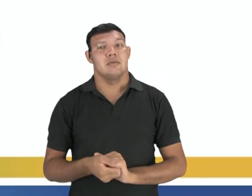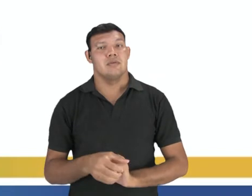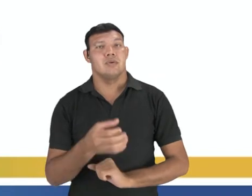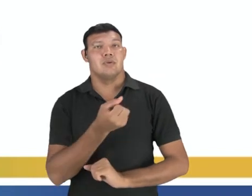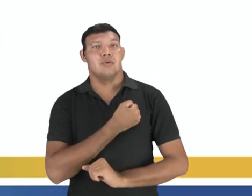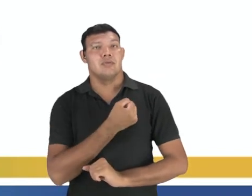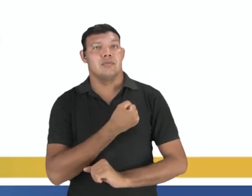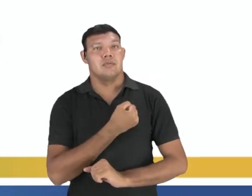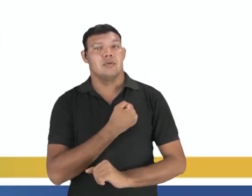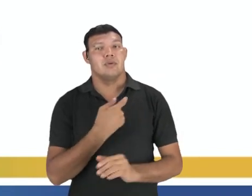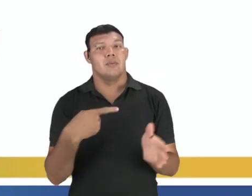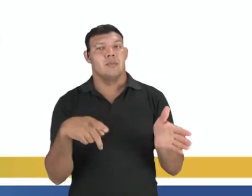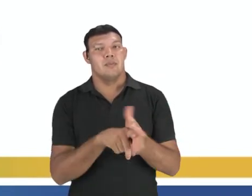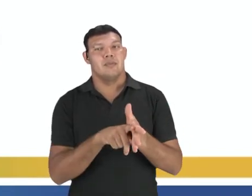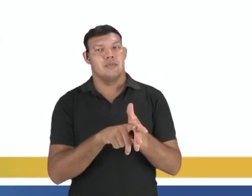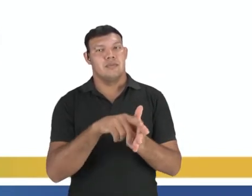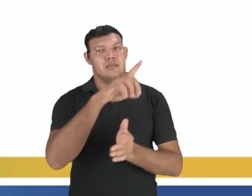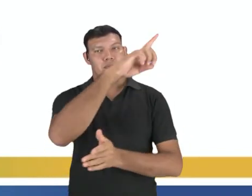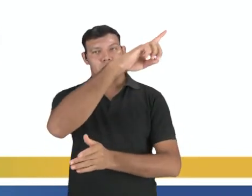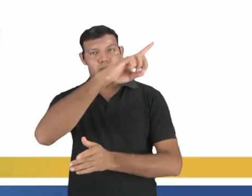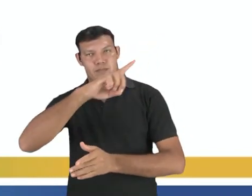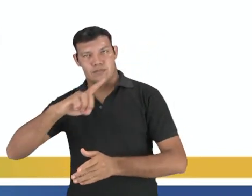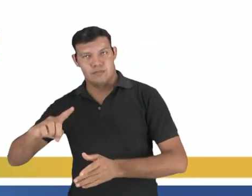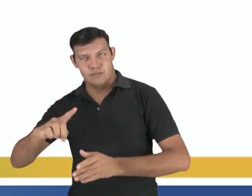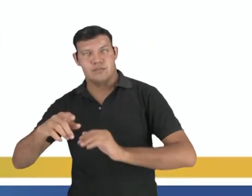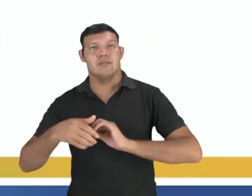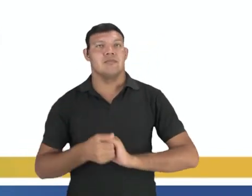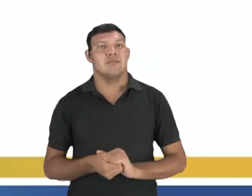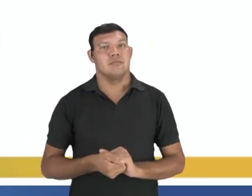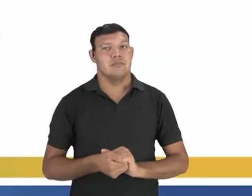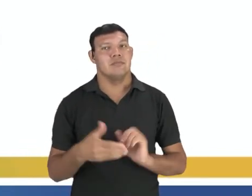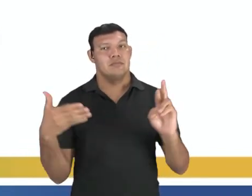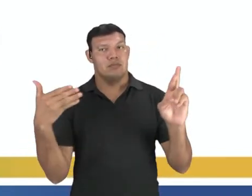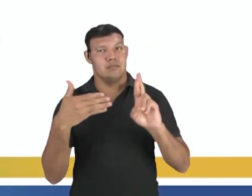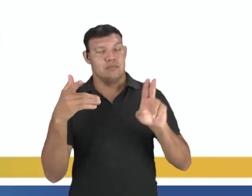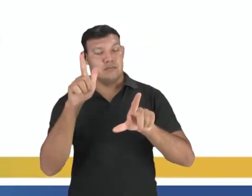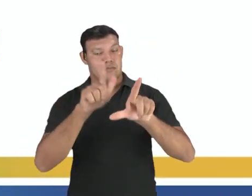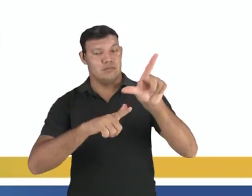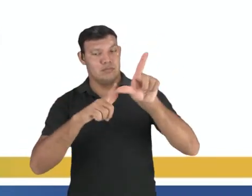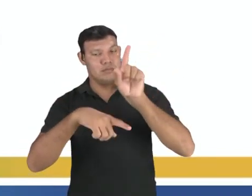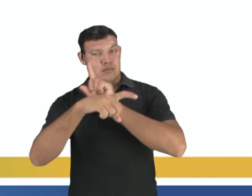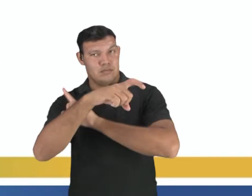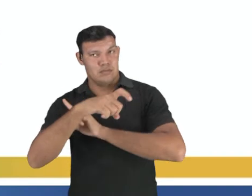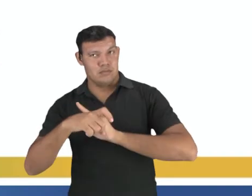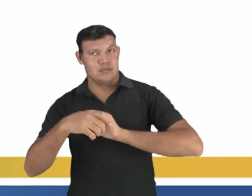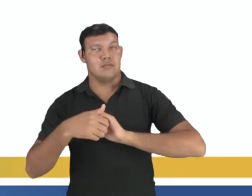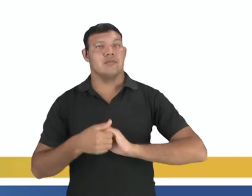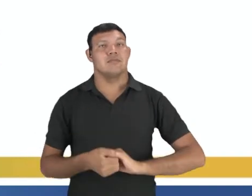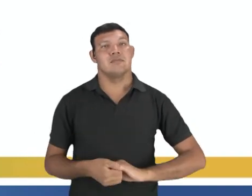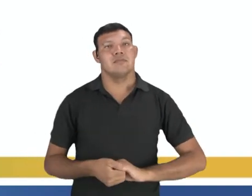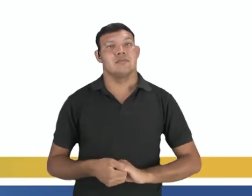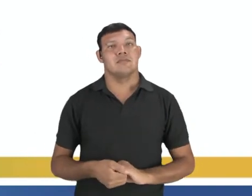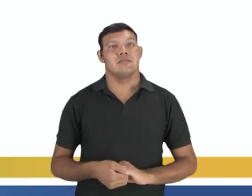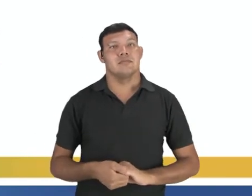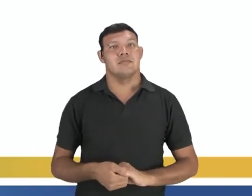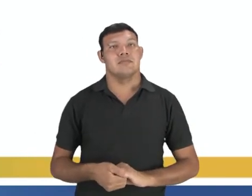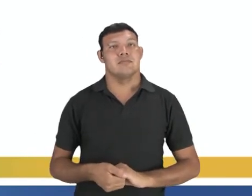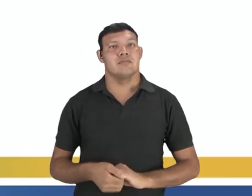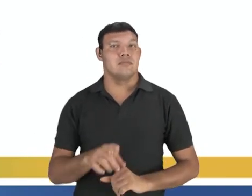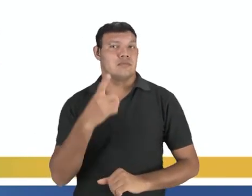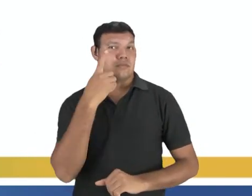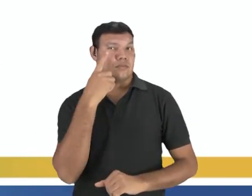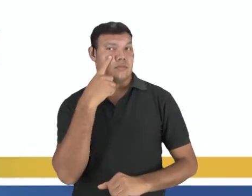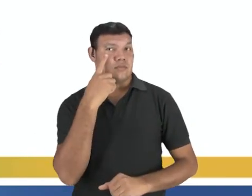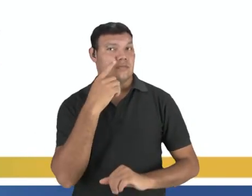para a diagonal D em função de x. Então, observa aí que nós